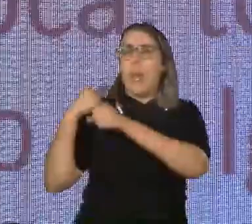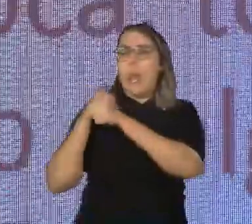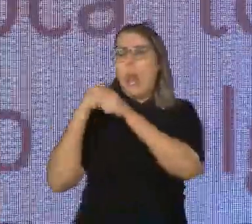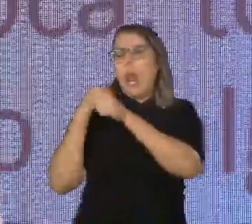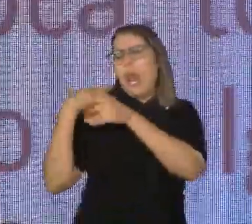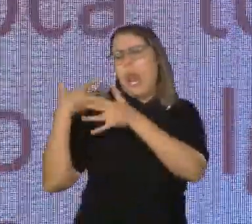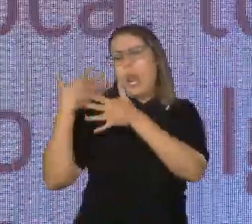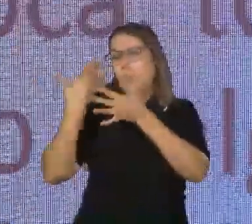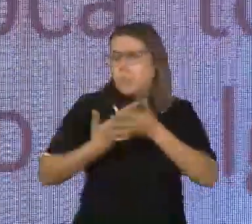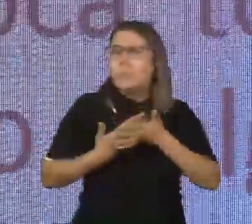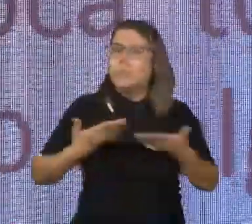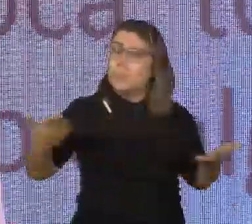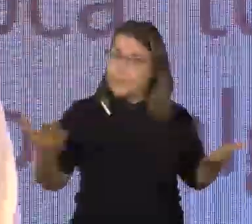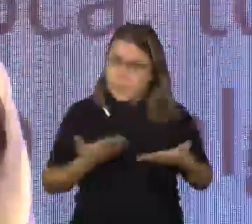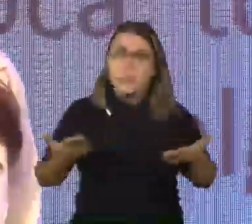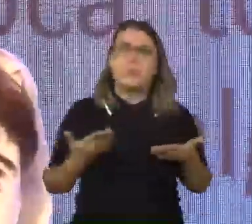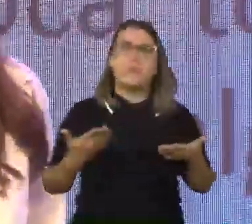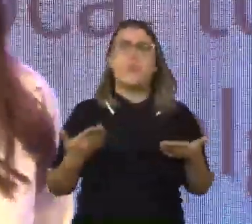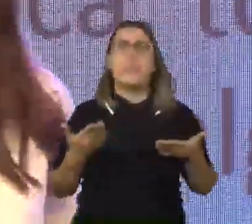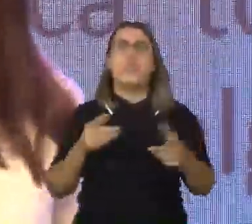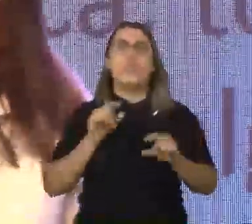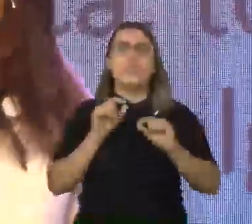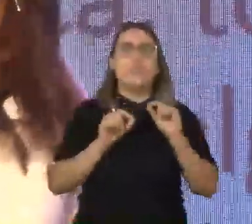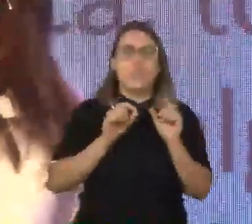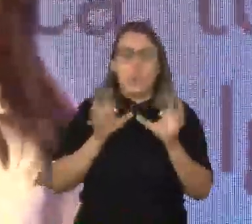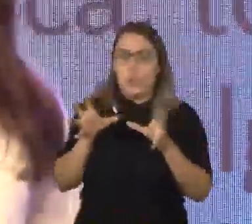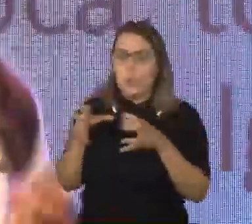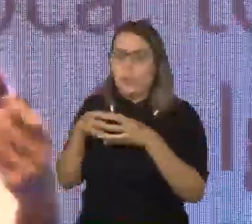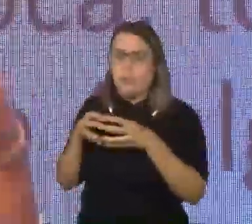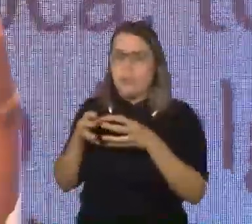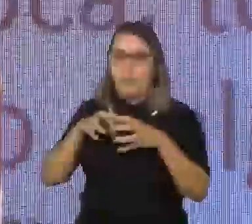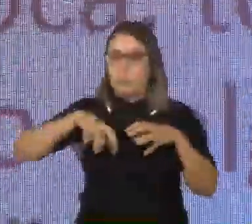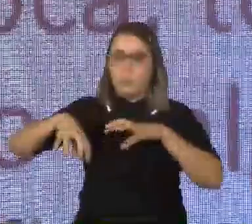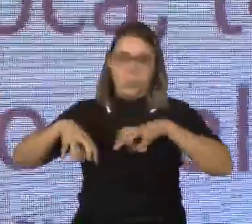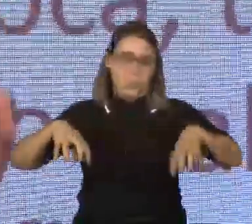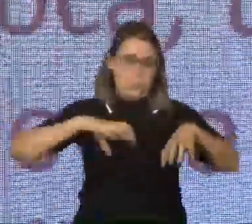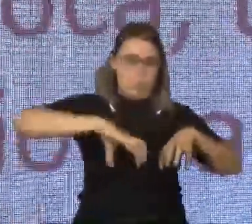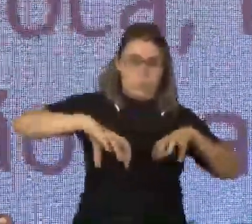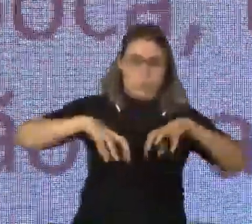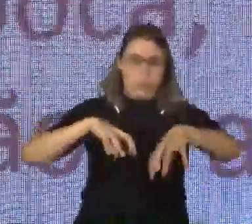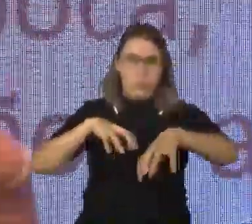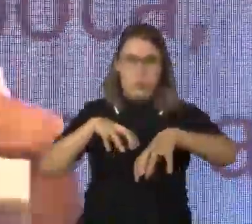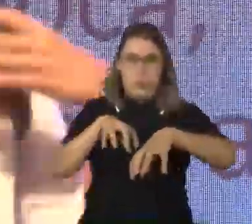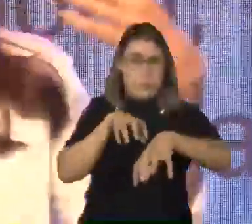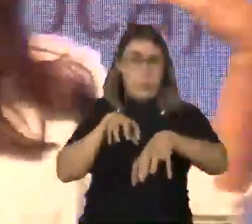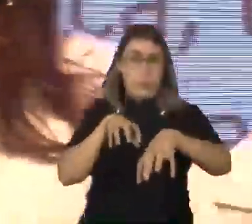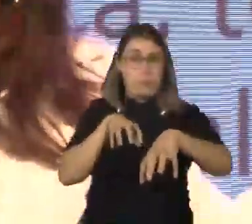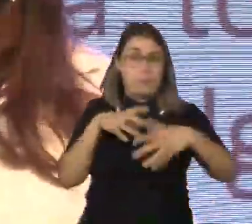séculos até, nós passamos por um paradigma de segregação, onde determinados grupos